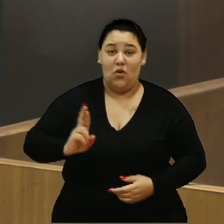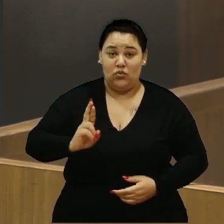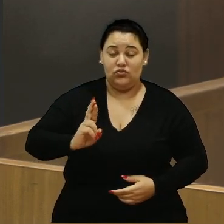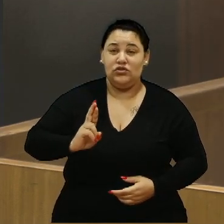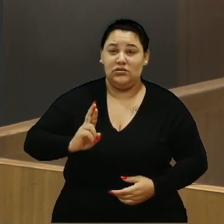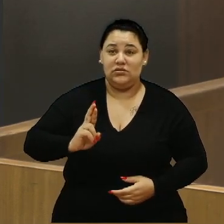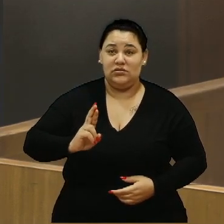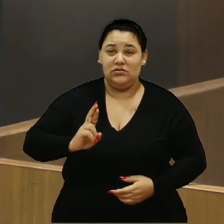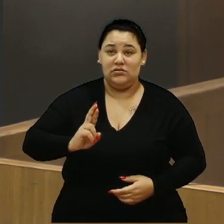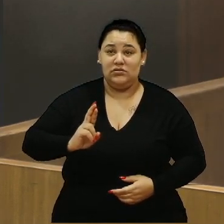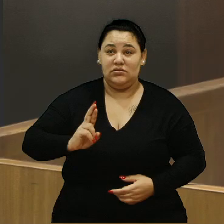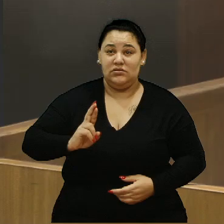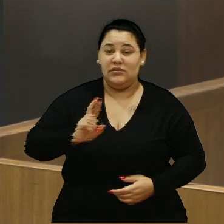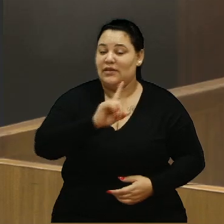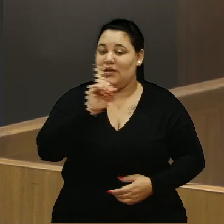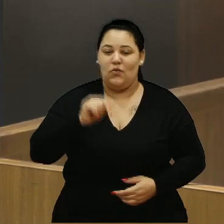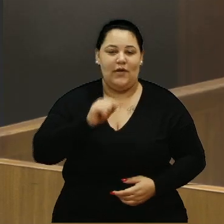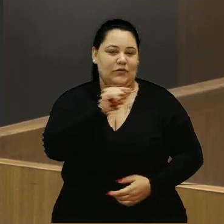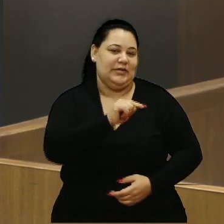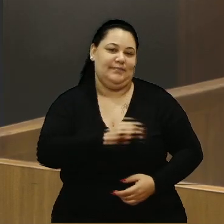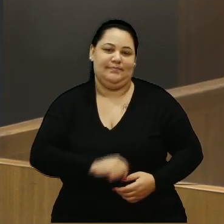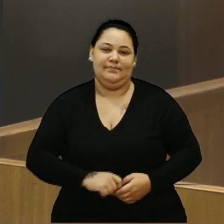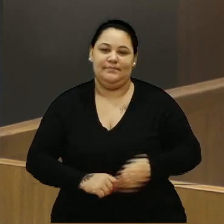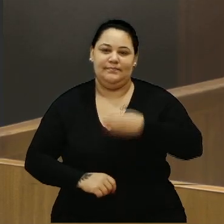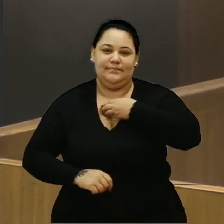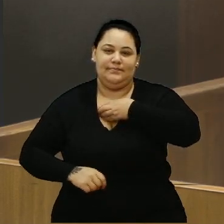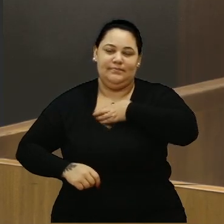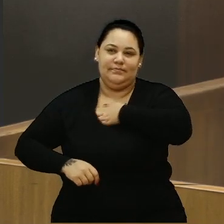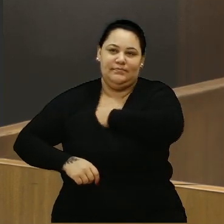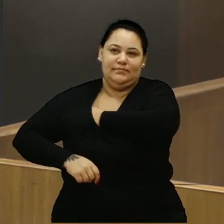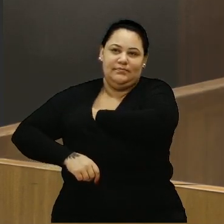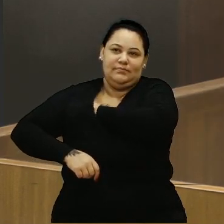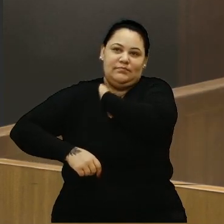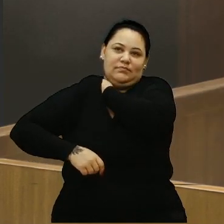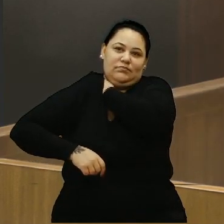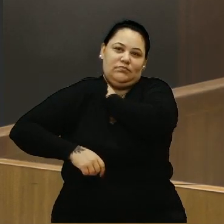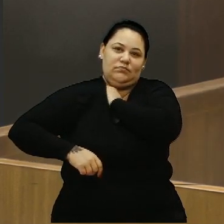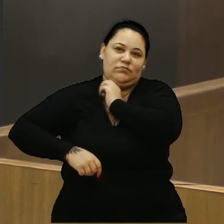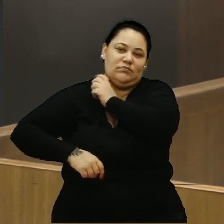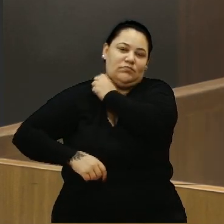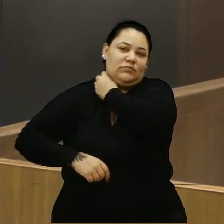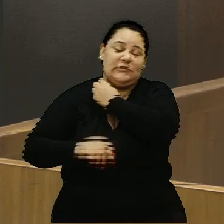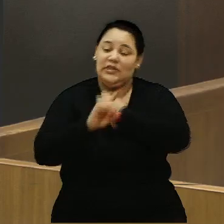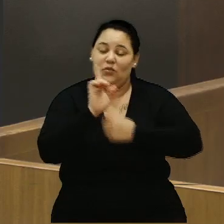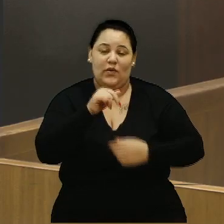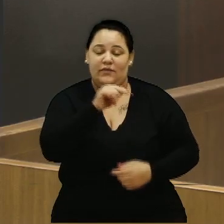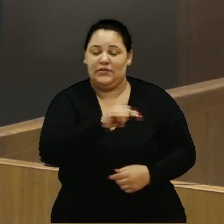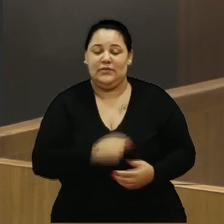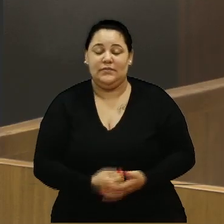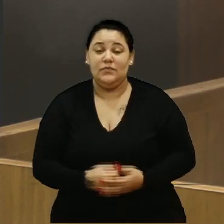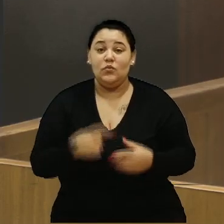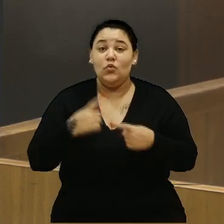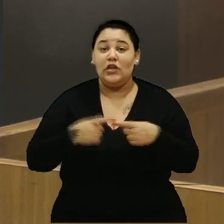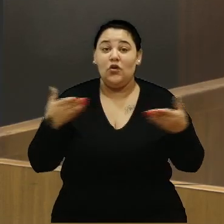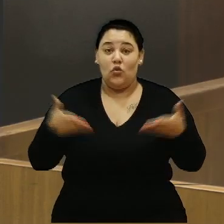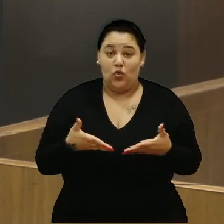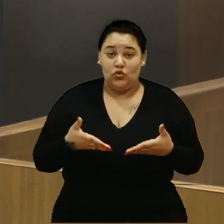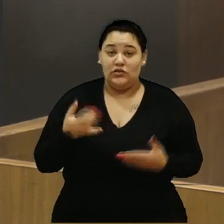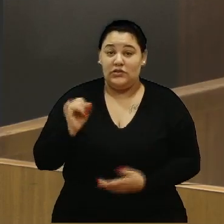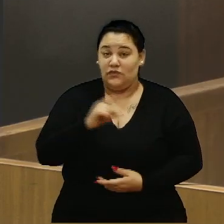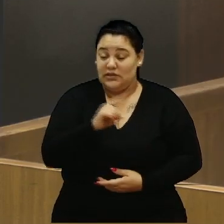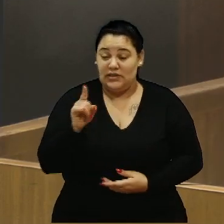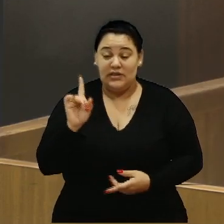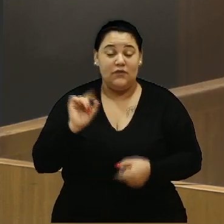isso não vai ser você. Não vai ser você, proprietário. Porque hoje, se você não fizer